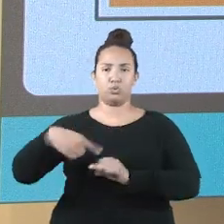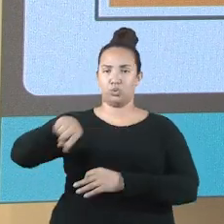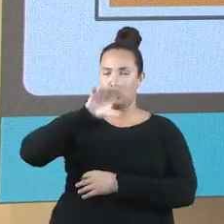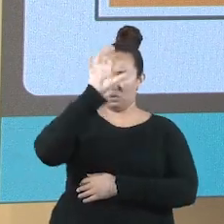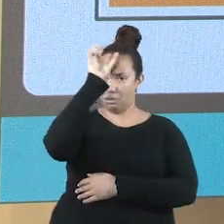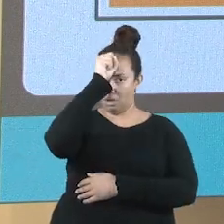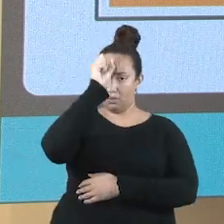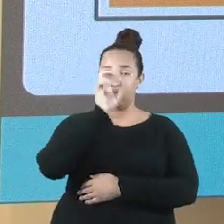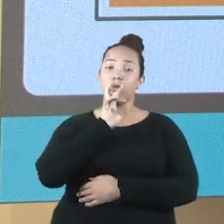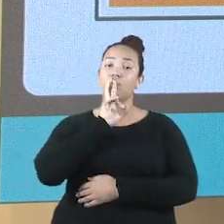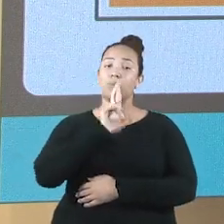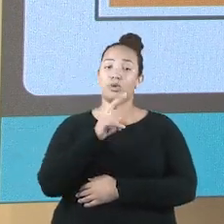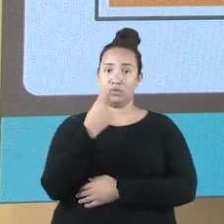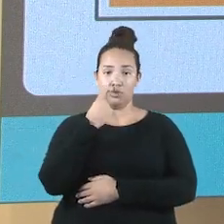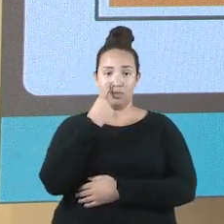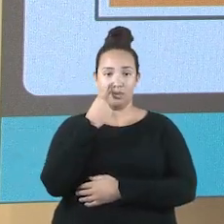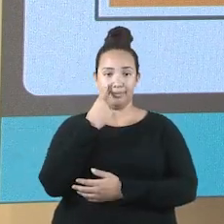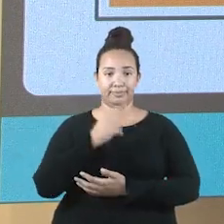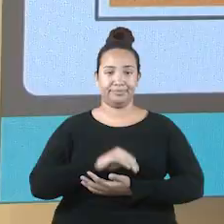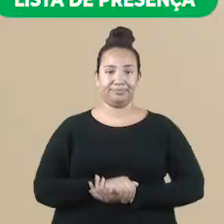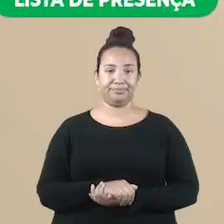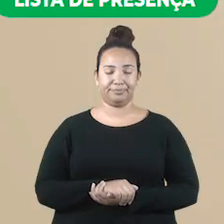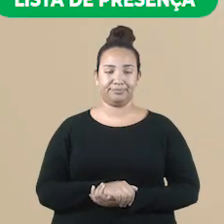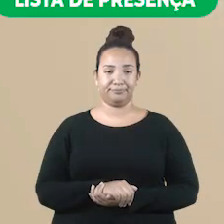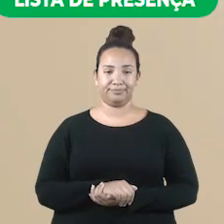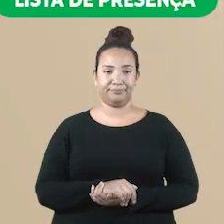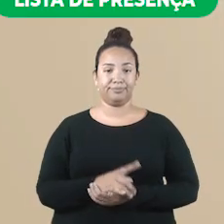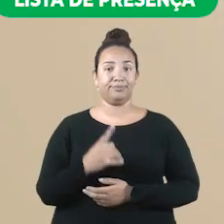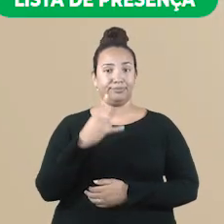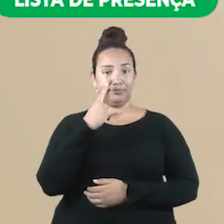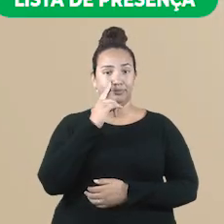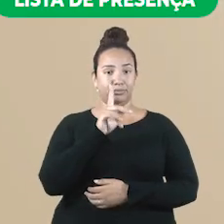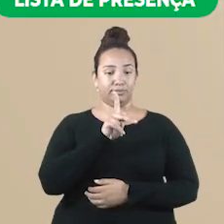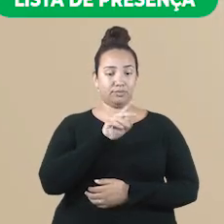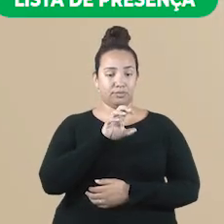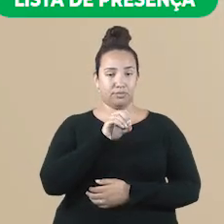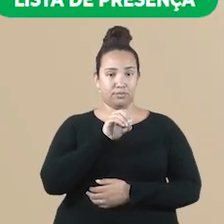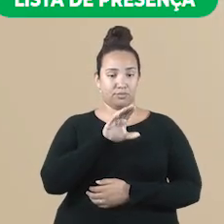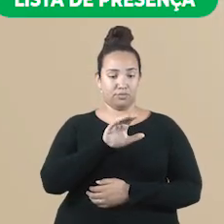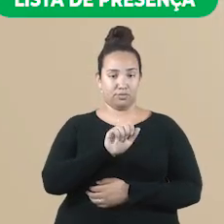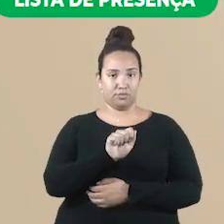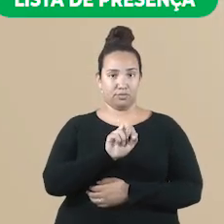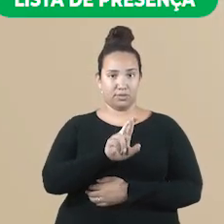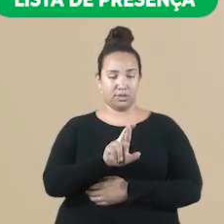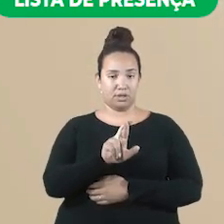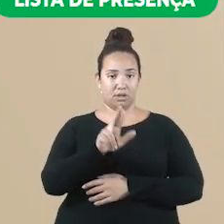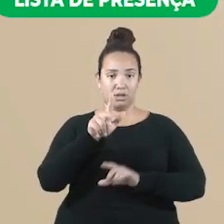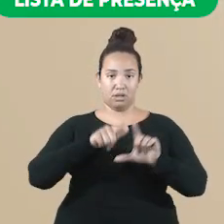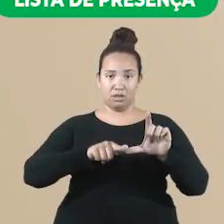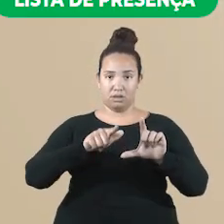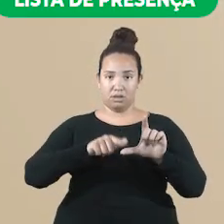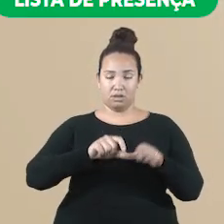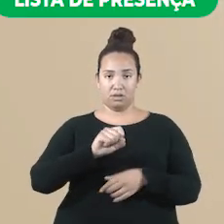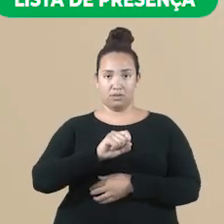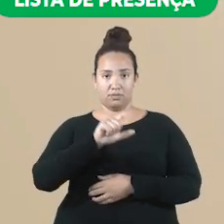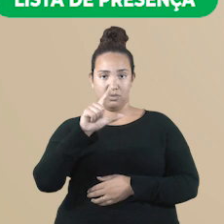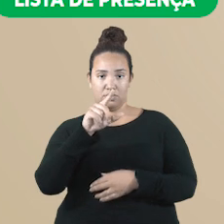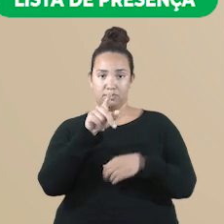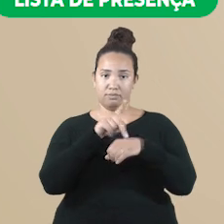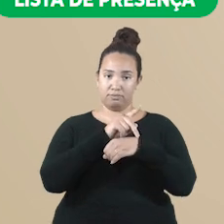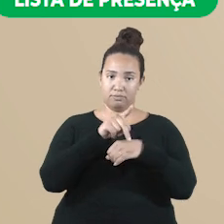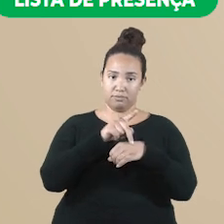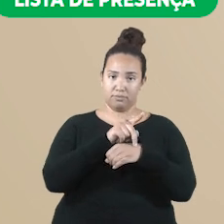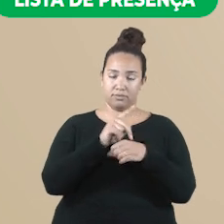que estudamos. E o resultado é esse. Observamos que pocar está em destaque, seguida da